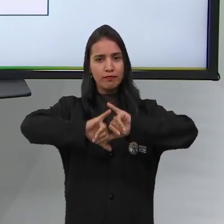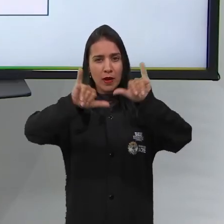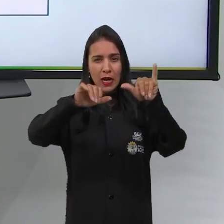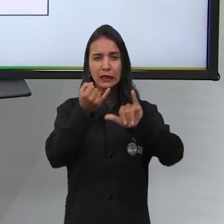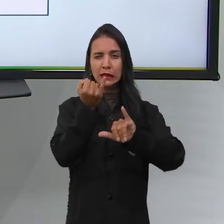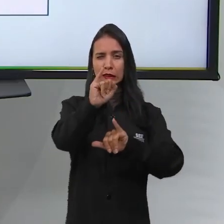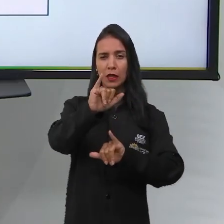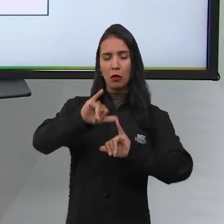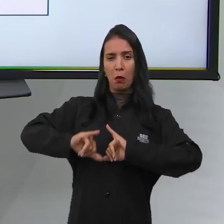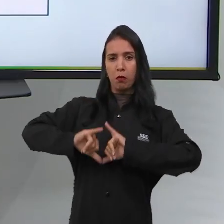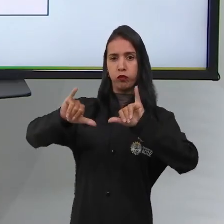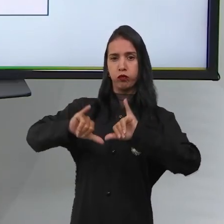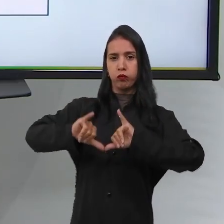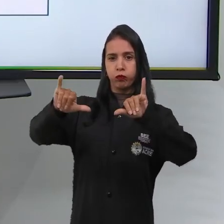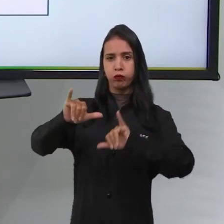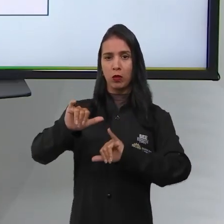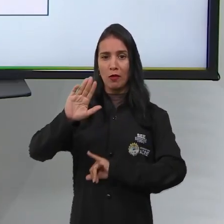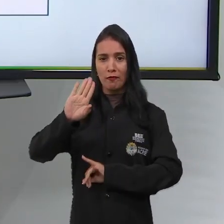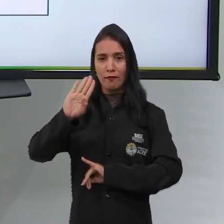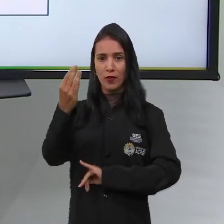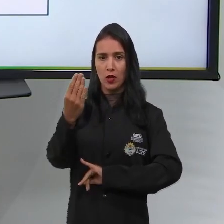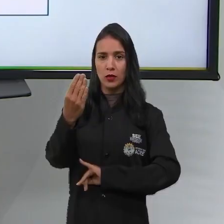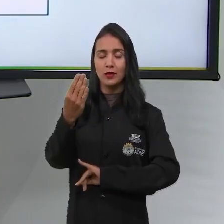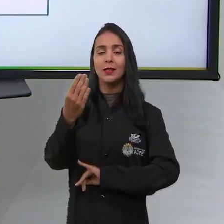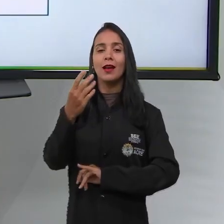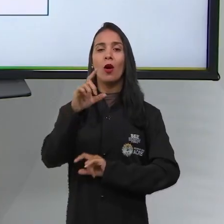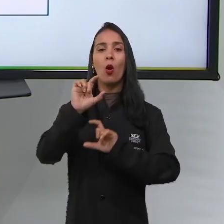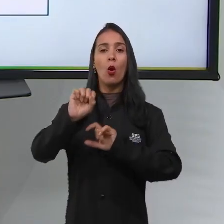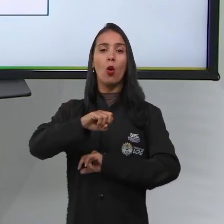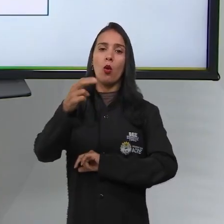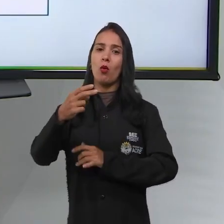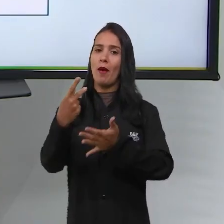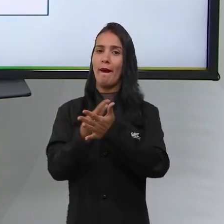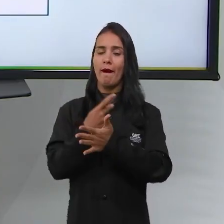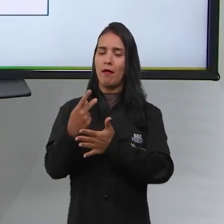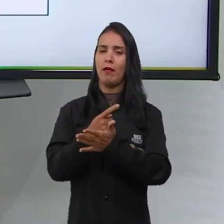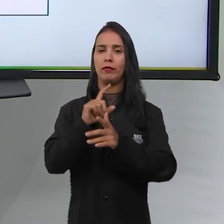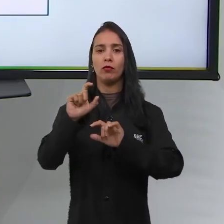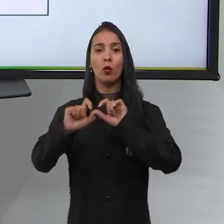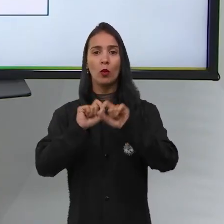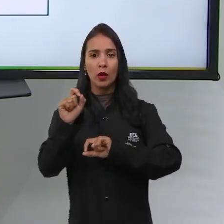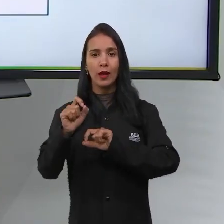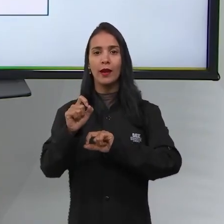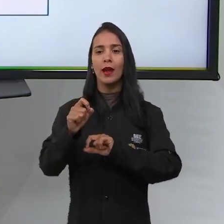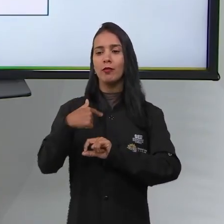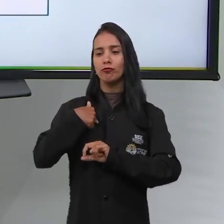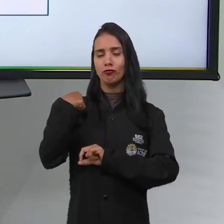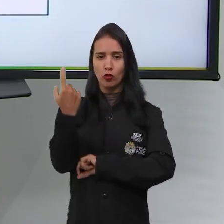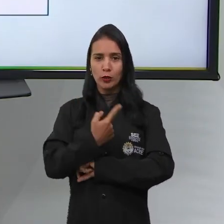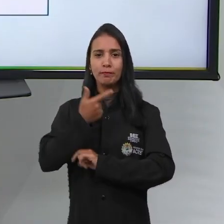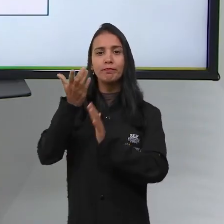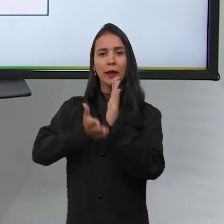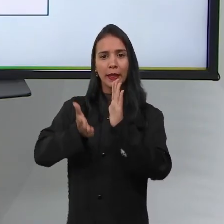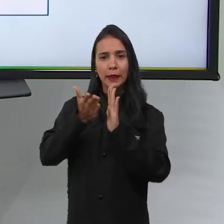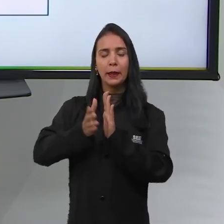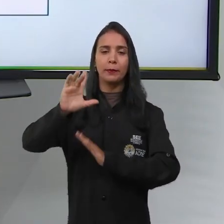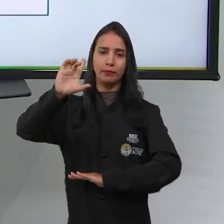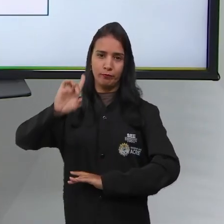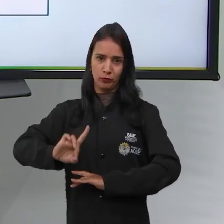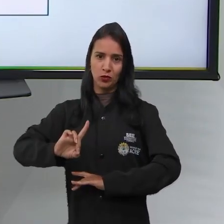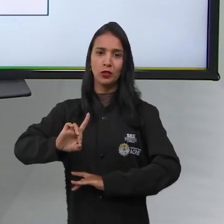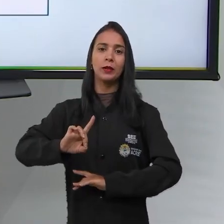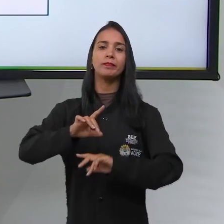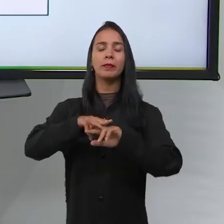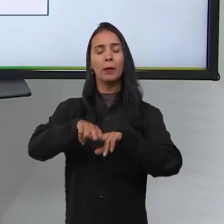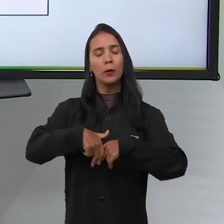são disseminadas de maneira equivocada, de maneira errônea, elas acabam por tirar esse direito, e é justamente isso que se